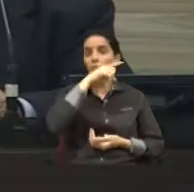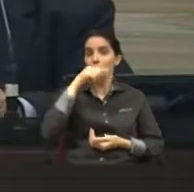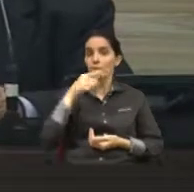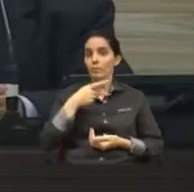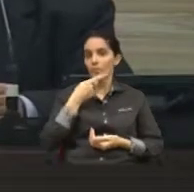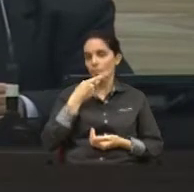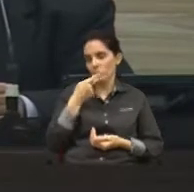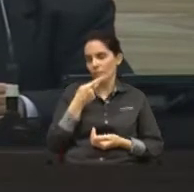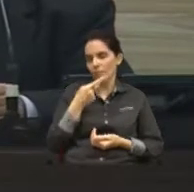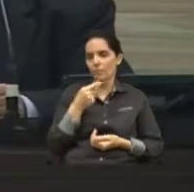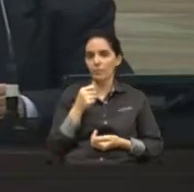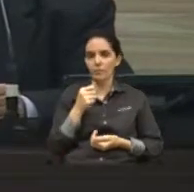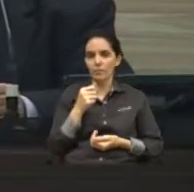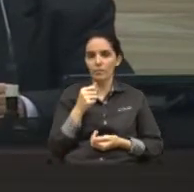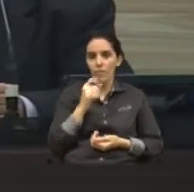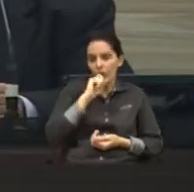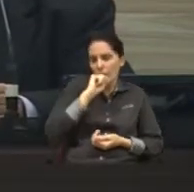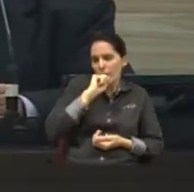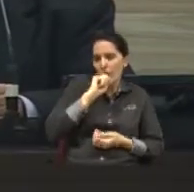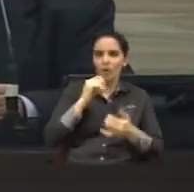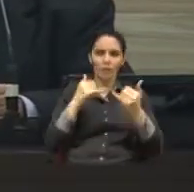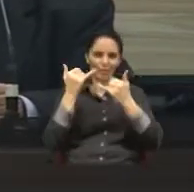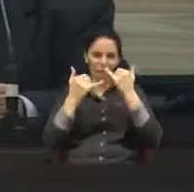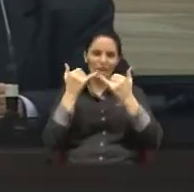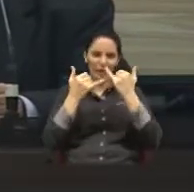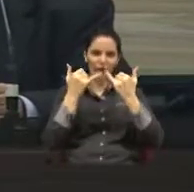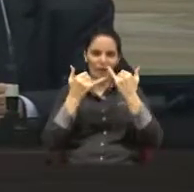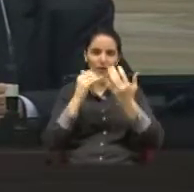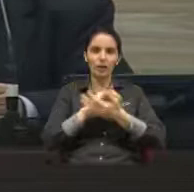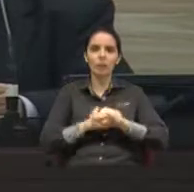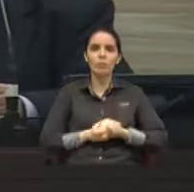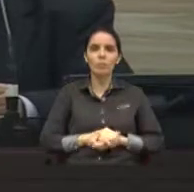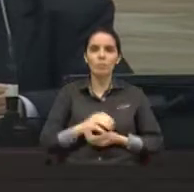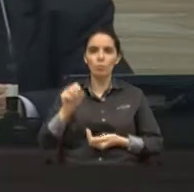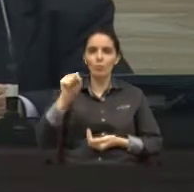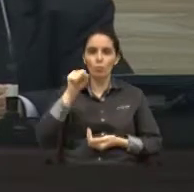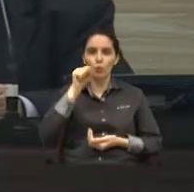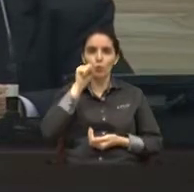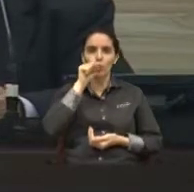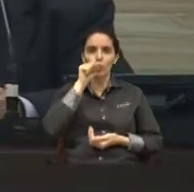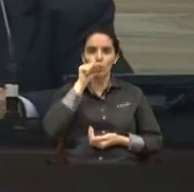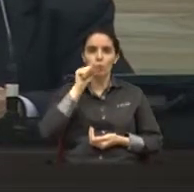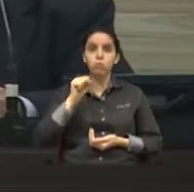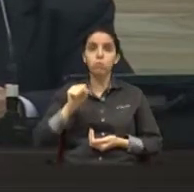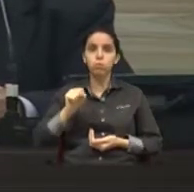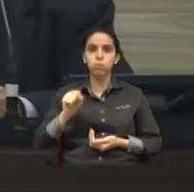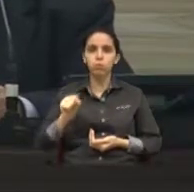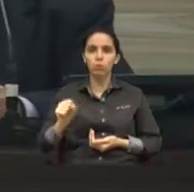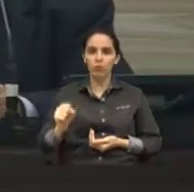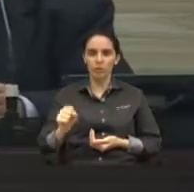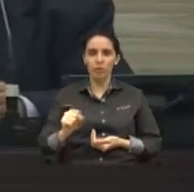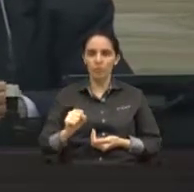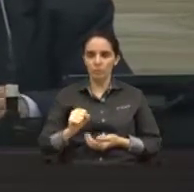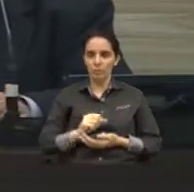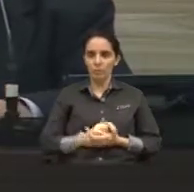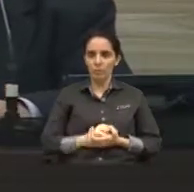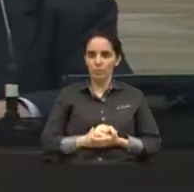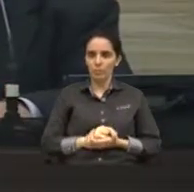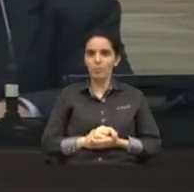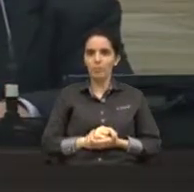essa é uma delas, da minha parte, né? Essa questão do narguilé, é o cachimbo em si, né?